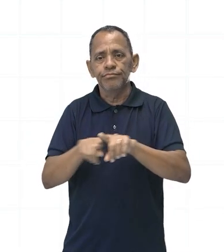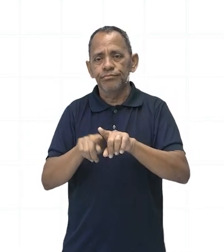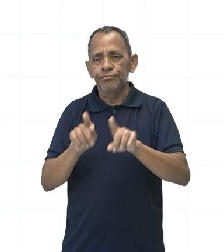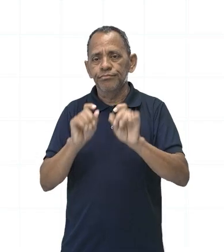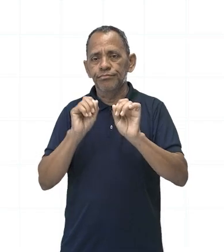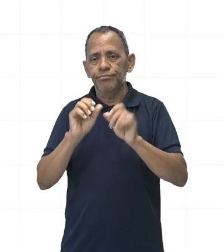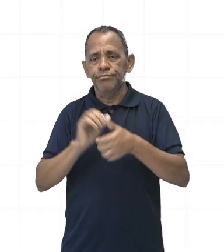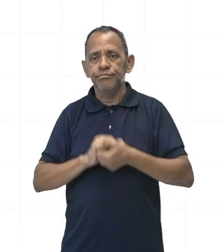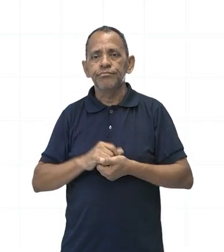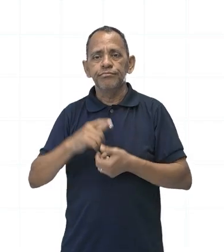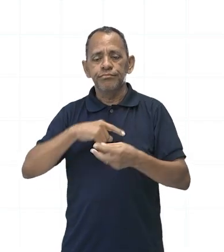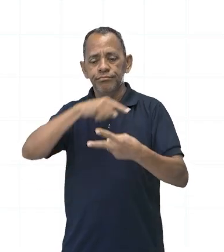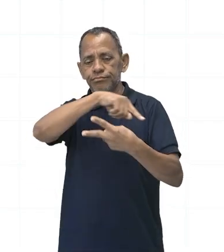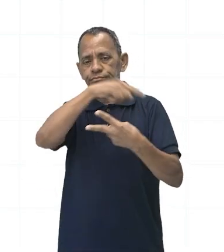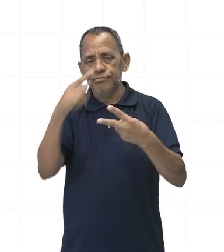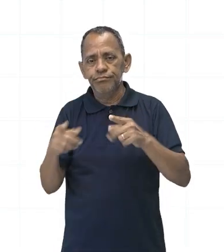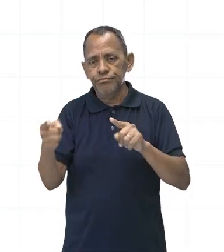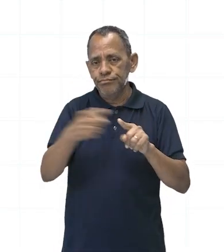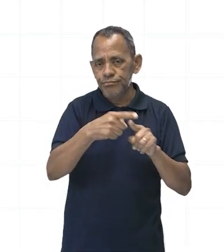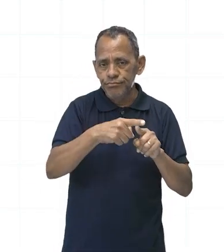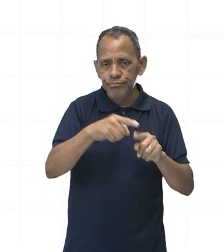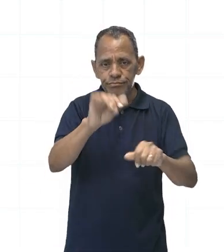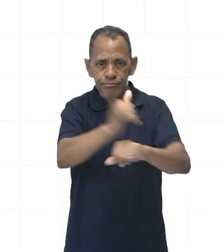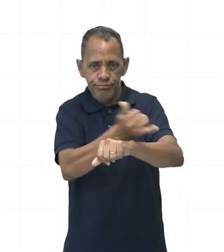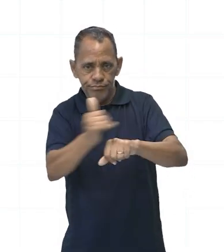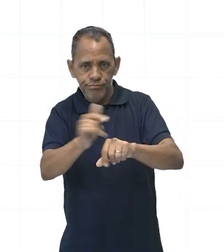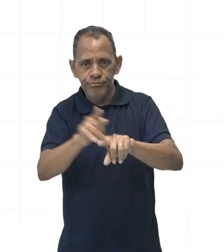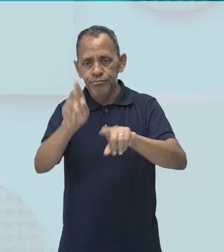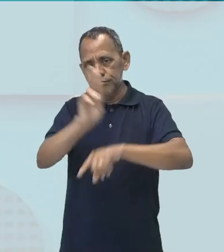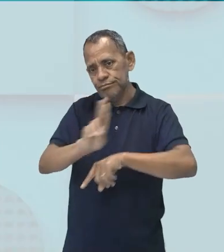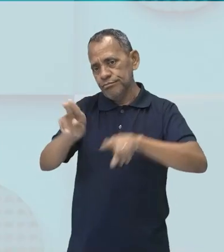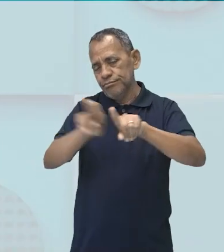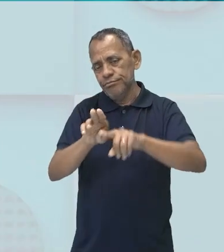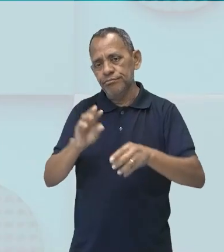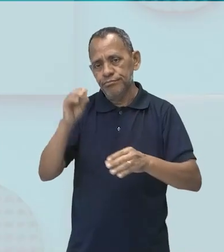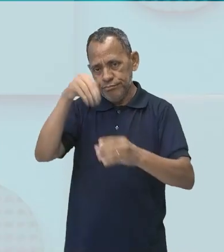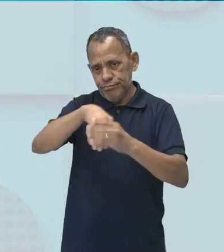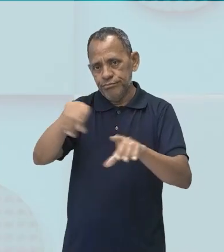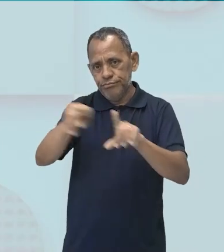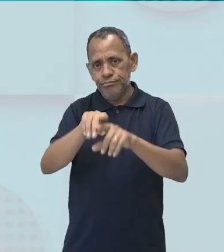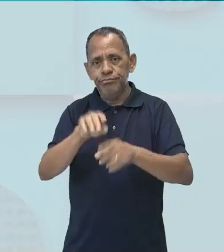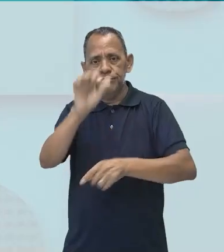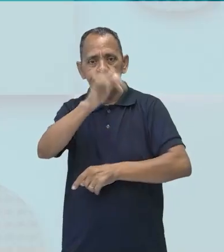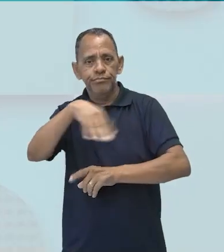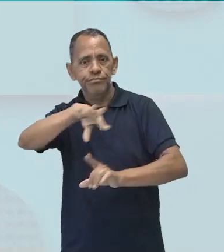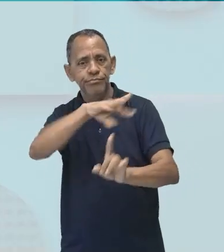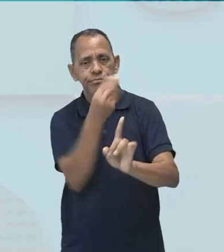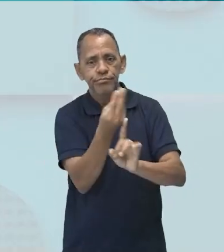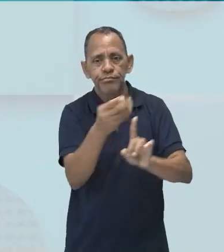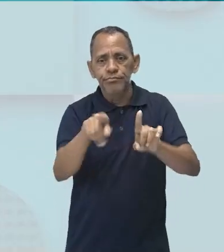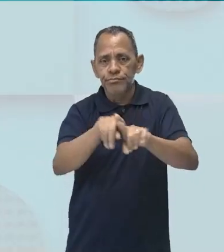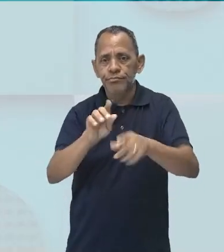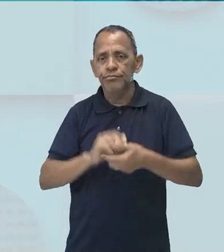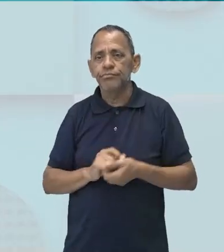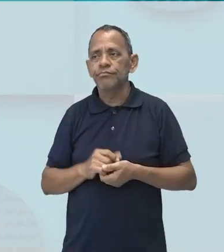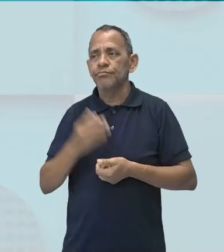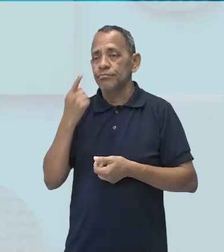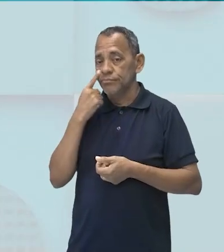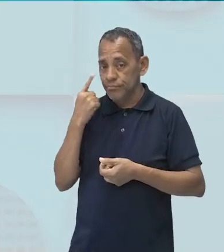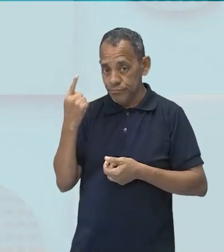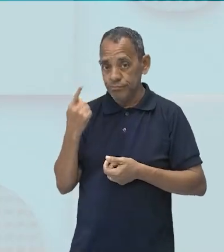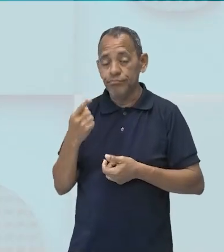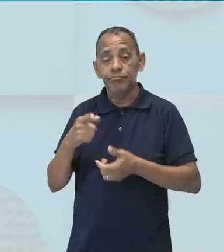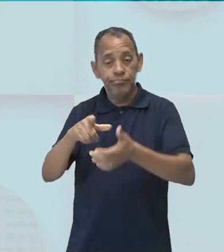nós temos esses dois abstracionismos que nós falamos e eu trouxe para vocês aqui em relação aos quadros que eu mostrei